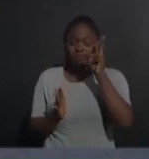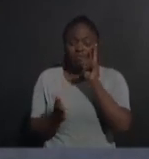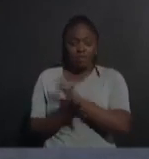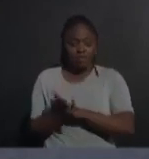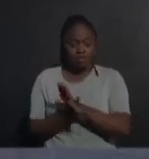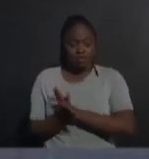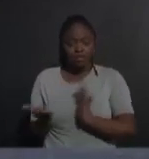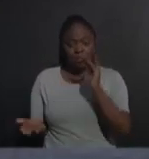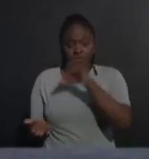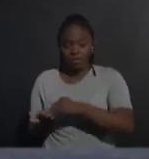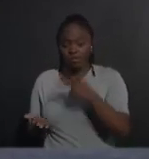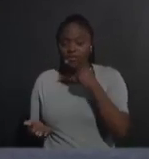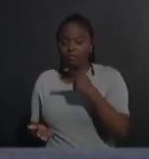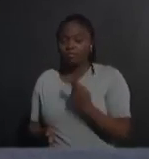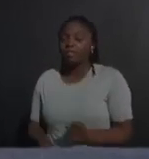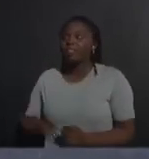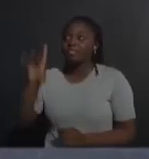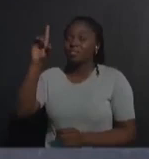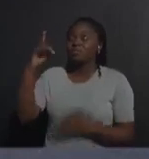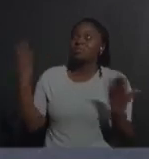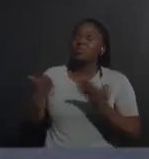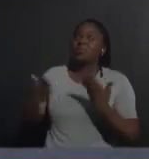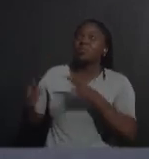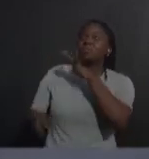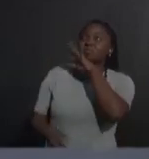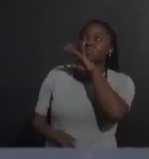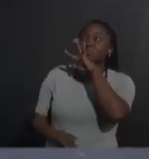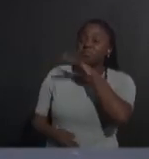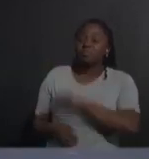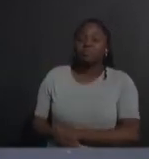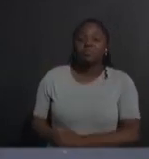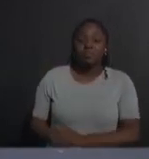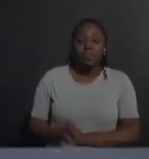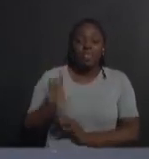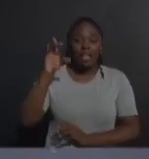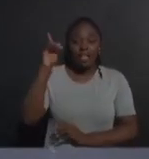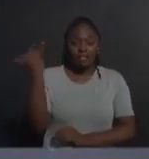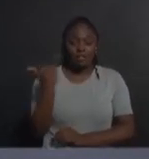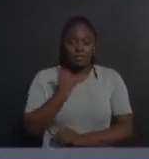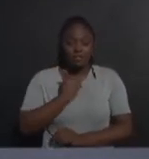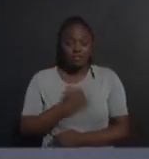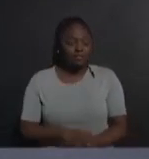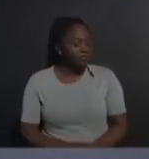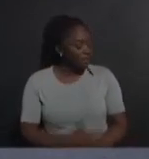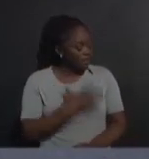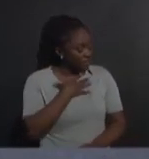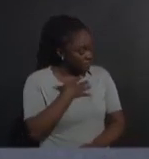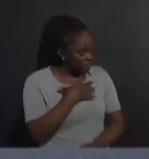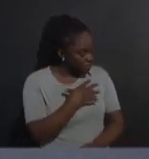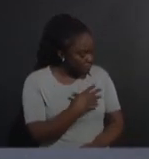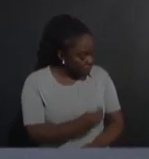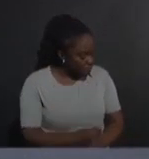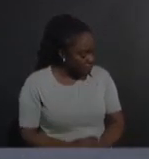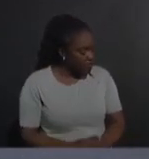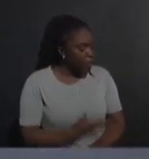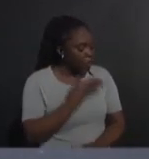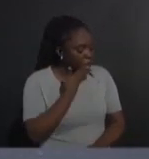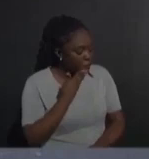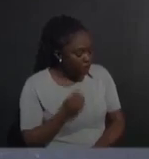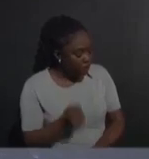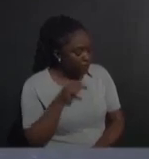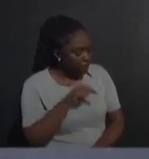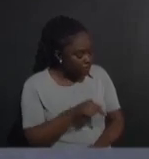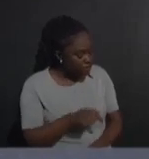final eu falei assim, Deus, hoje foi ruim. Sabe o que o Senhor falou para mim? Filho, sabe o que conta para mim? É você